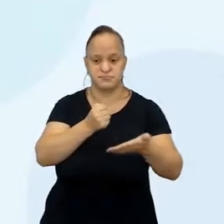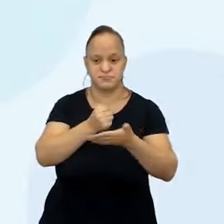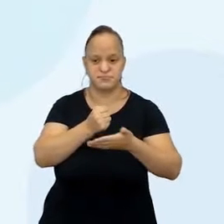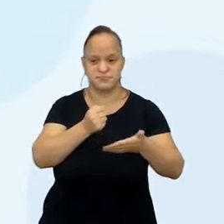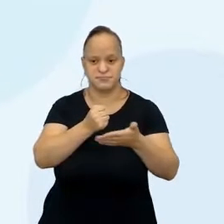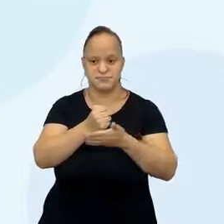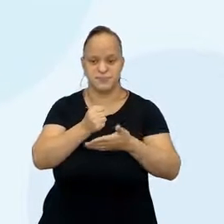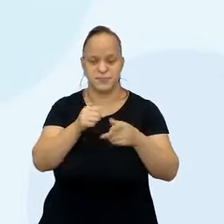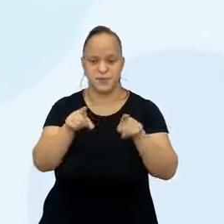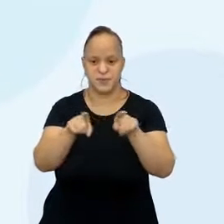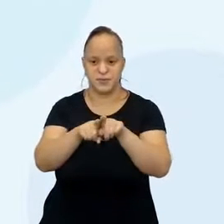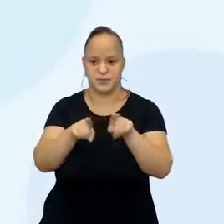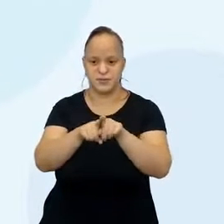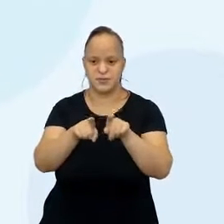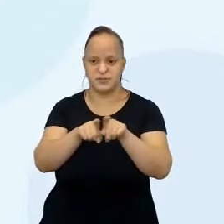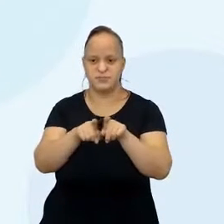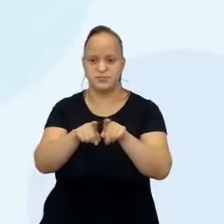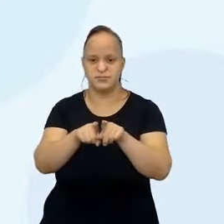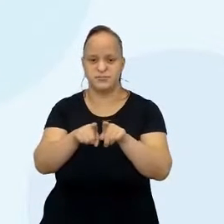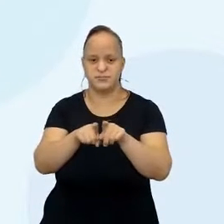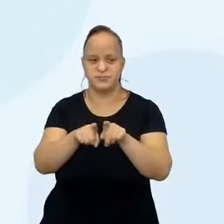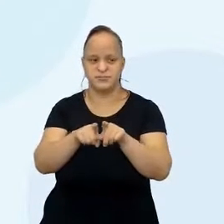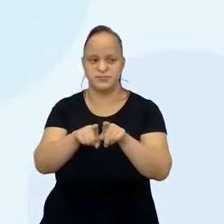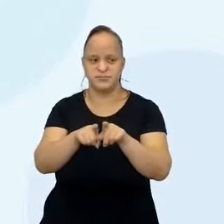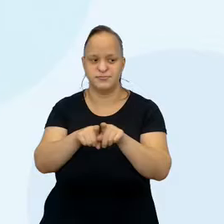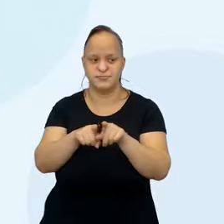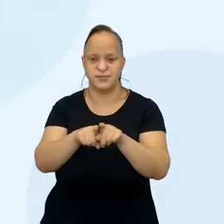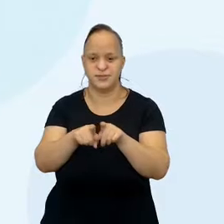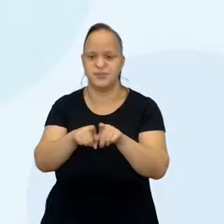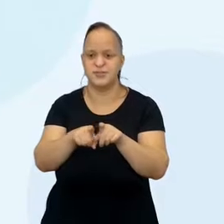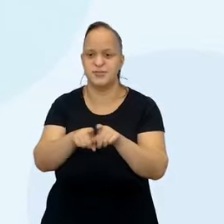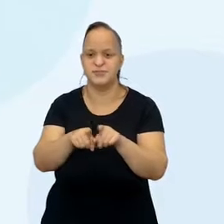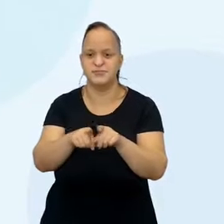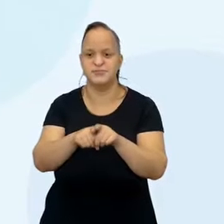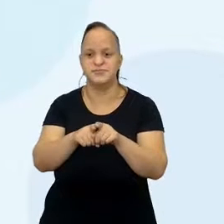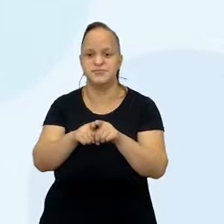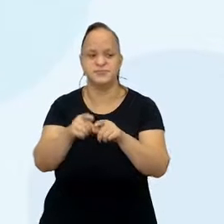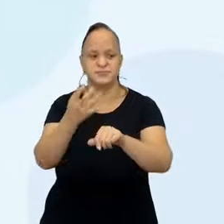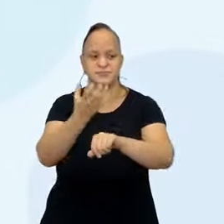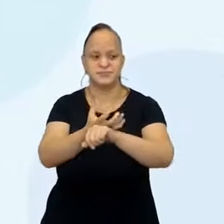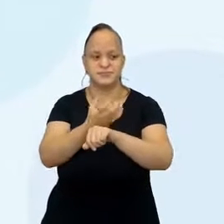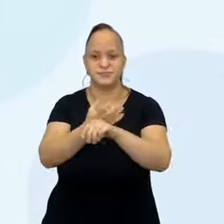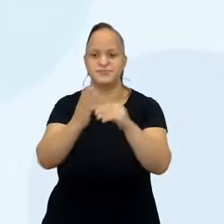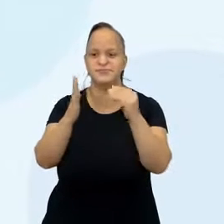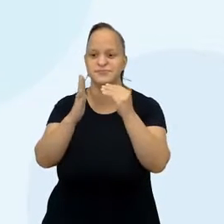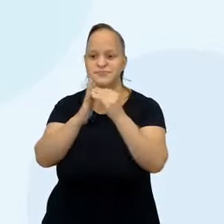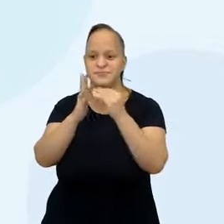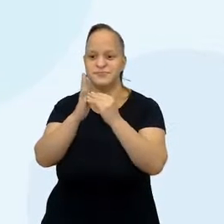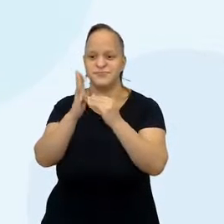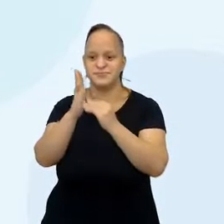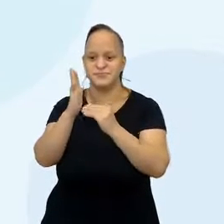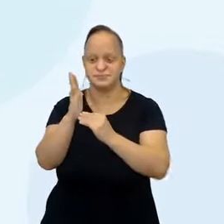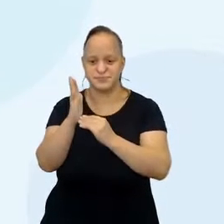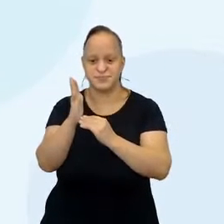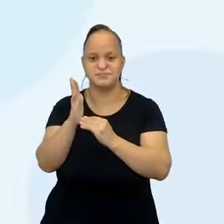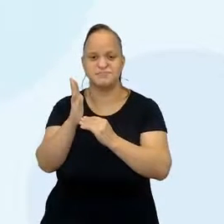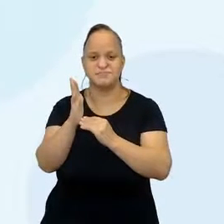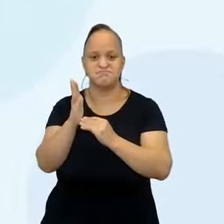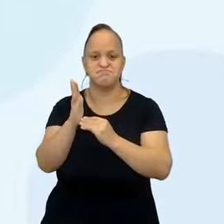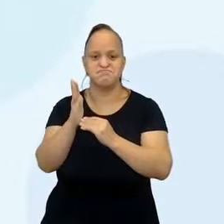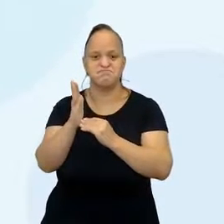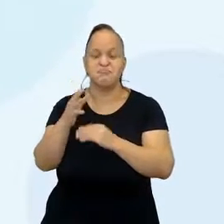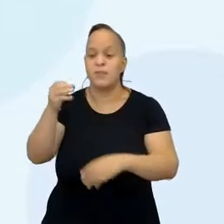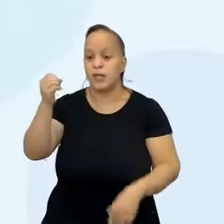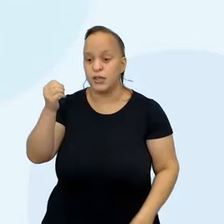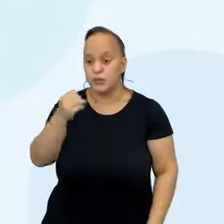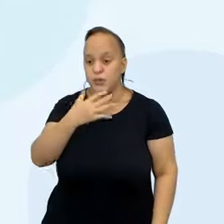itinerário formativo, a gente tem as unidades curriculares que são do Inova,